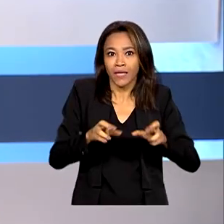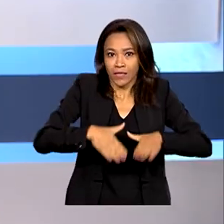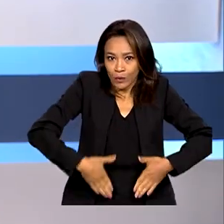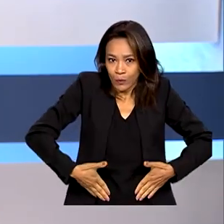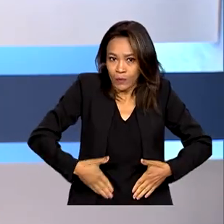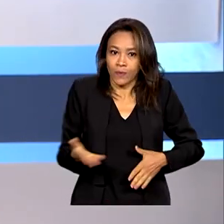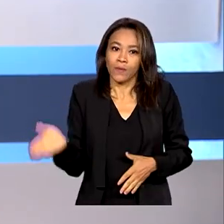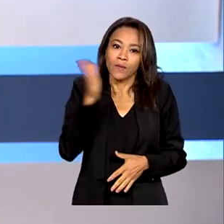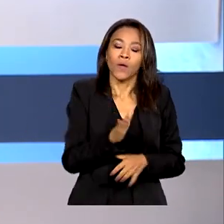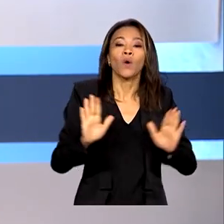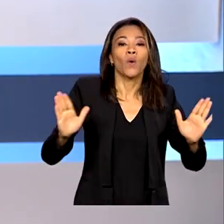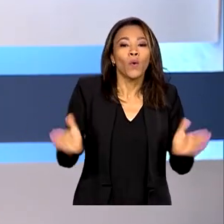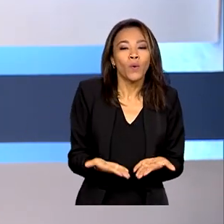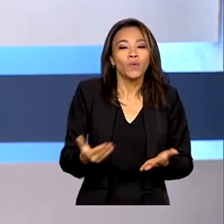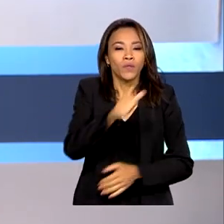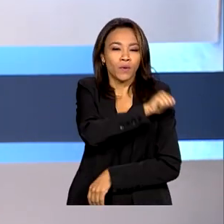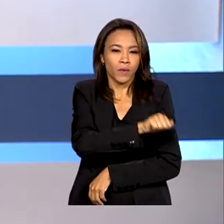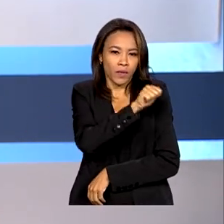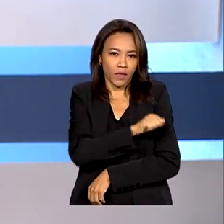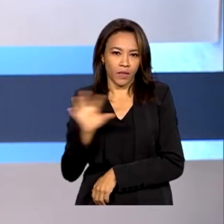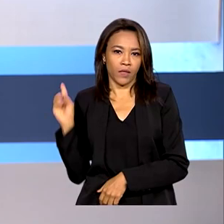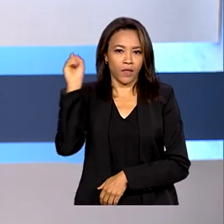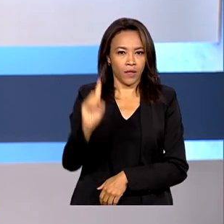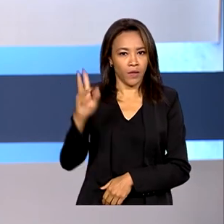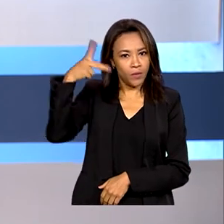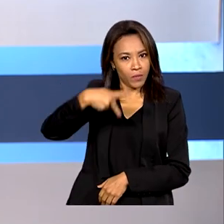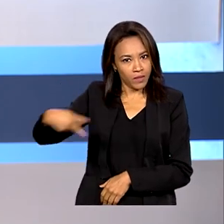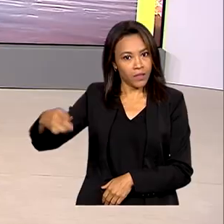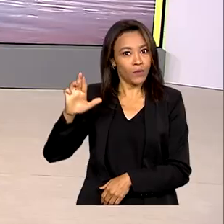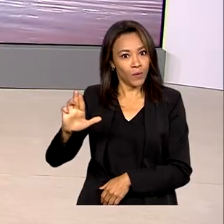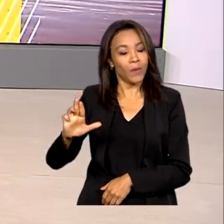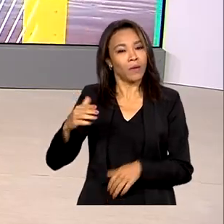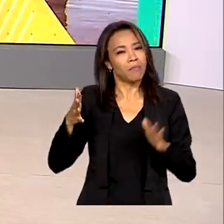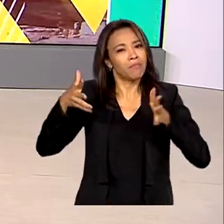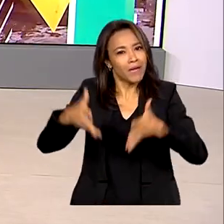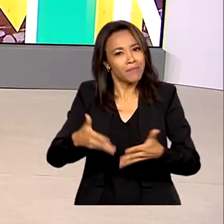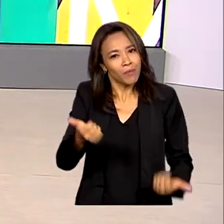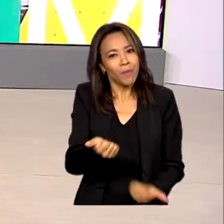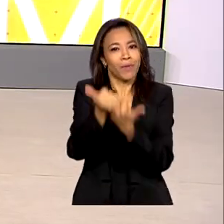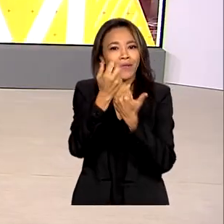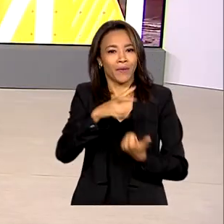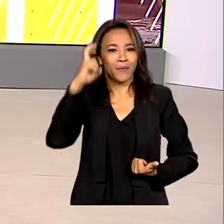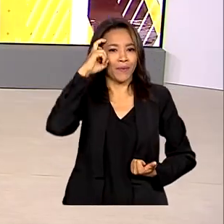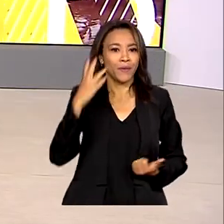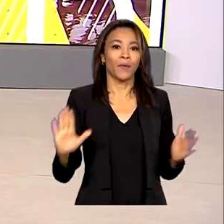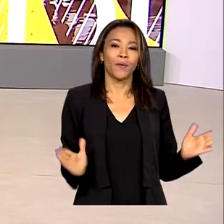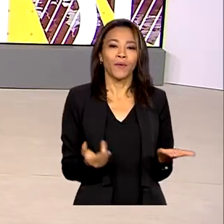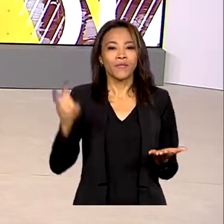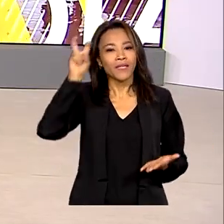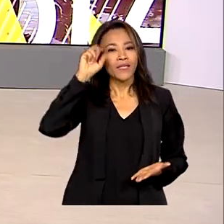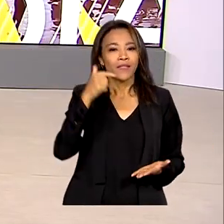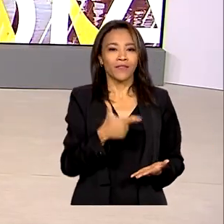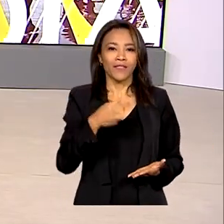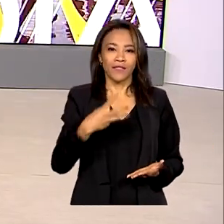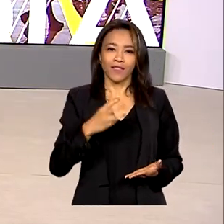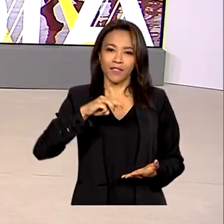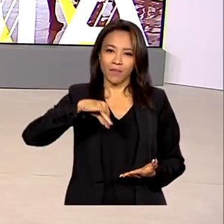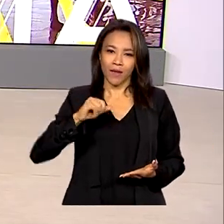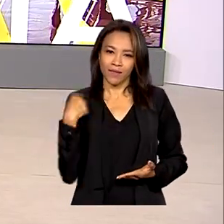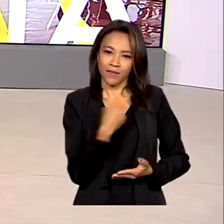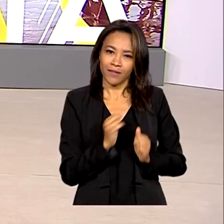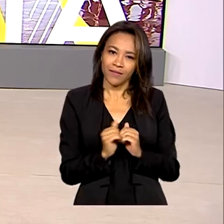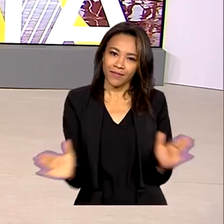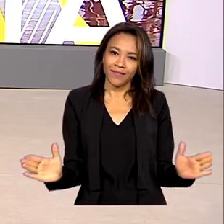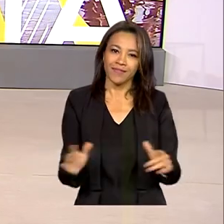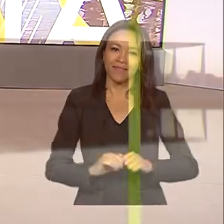Rio de Janeiro, o presidente Lula participa do Ato pelo Direito à Cultura. Quinta-feira, 23 de março, Brasil em Dia já está no